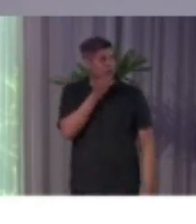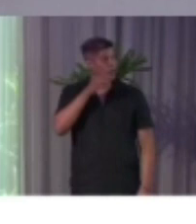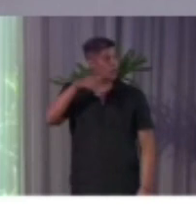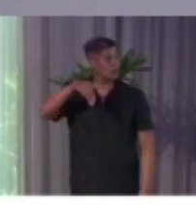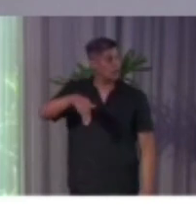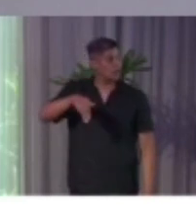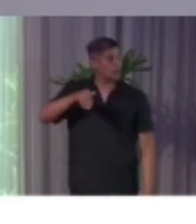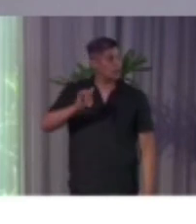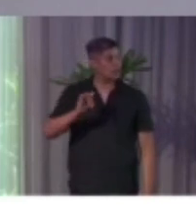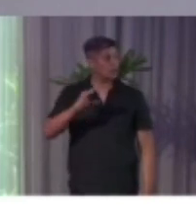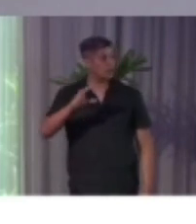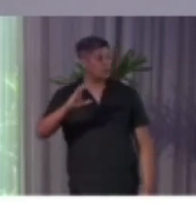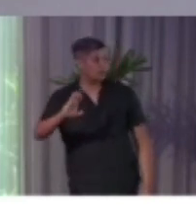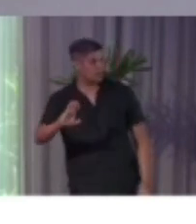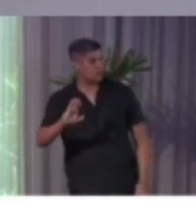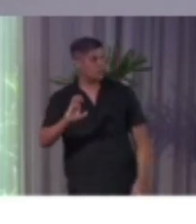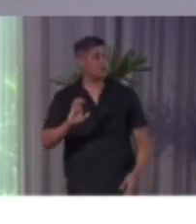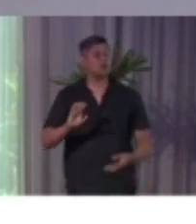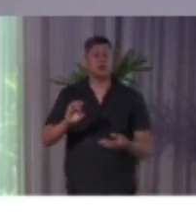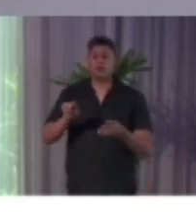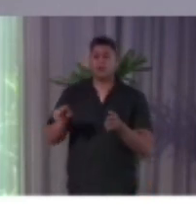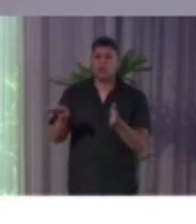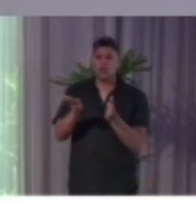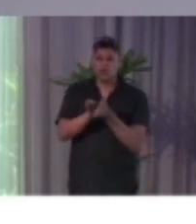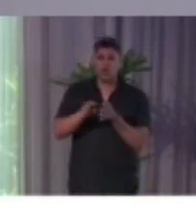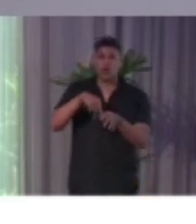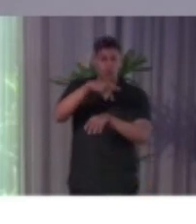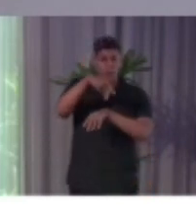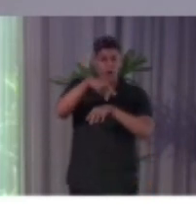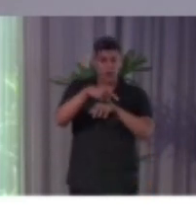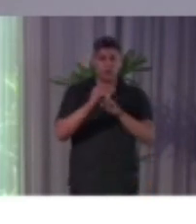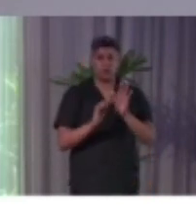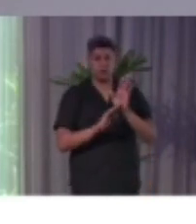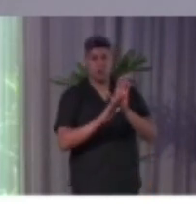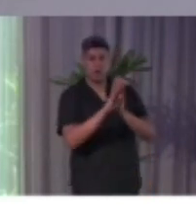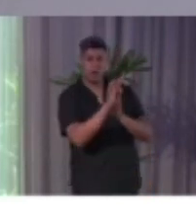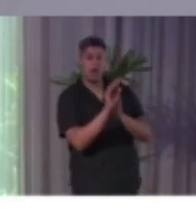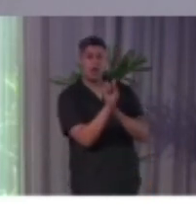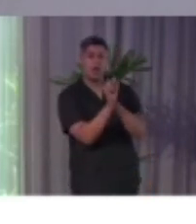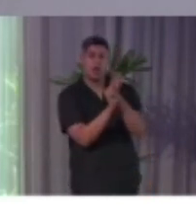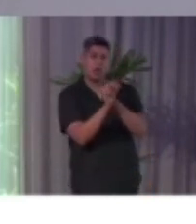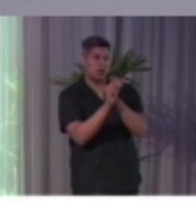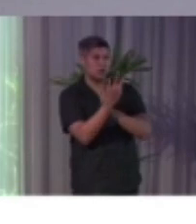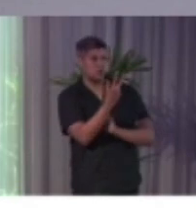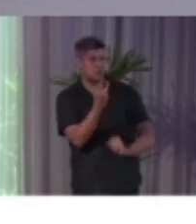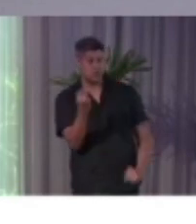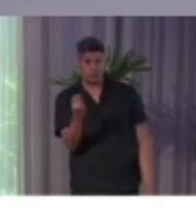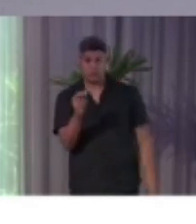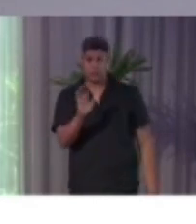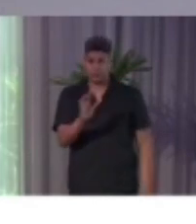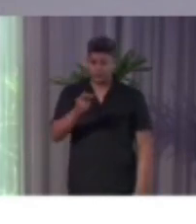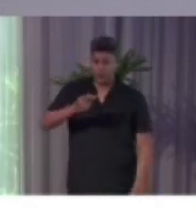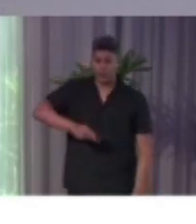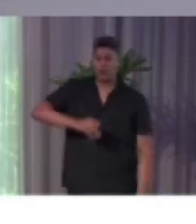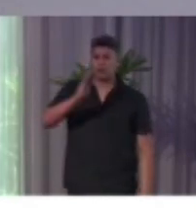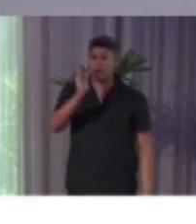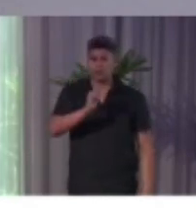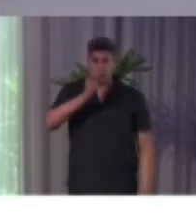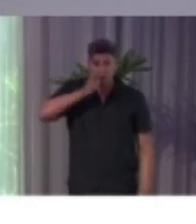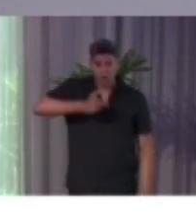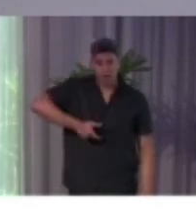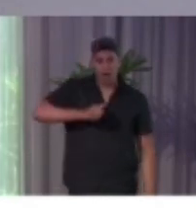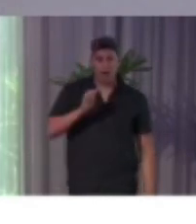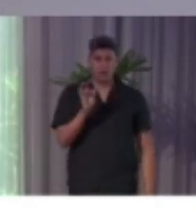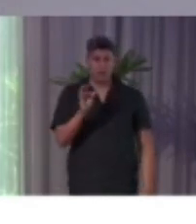e o CADIT no Canadá. E chegou nos países de desenvolvimento nos anos 2000. Aqui no Brasil, o interesse pela